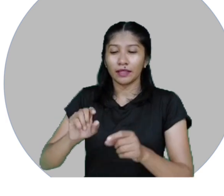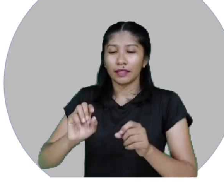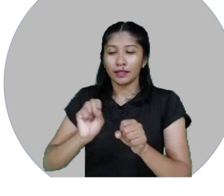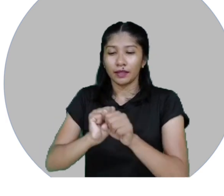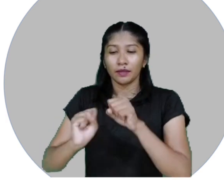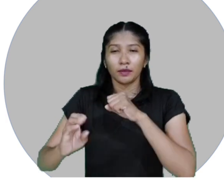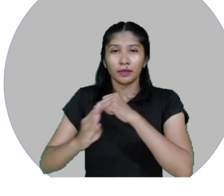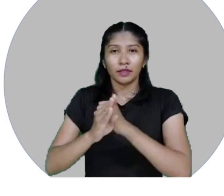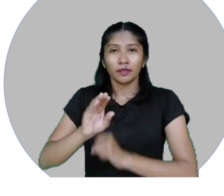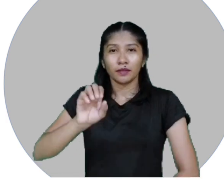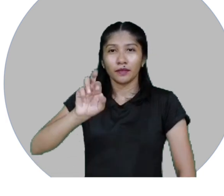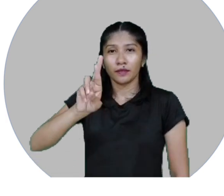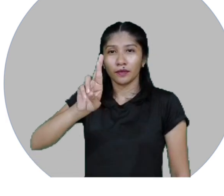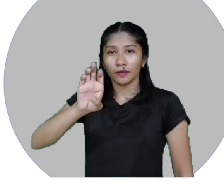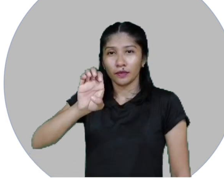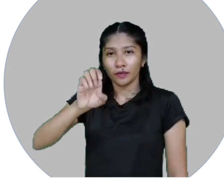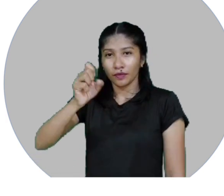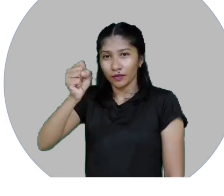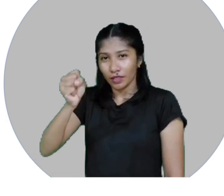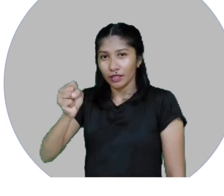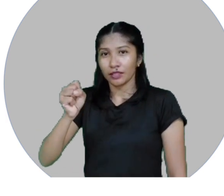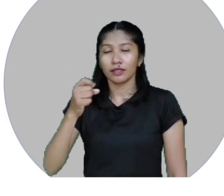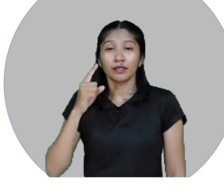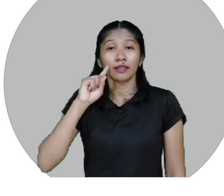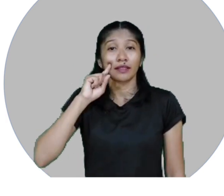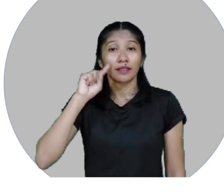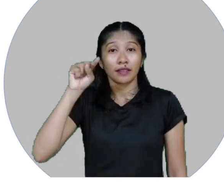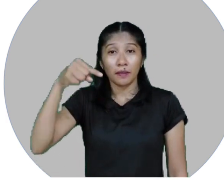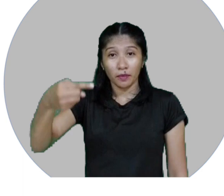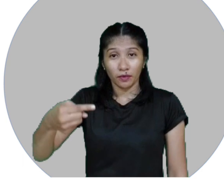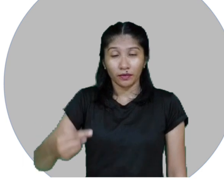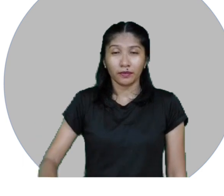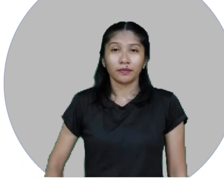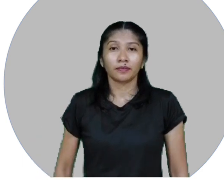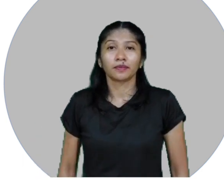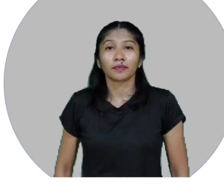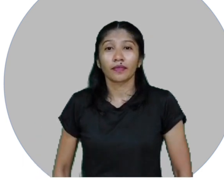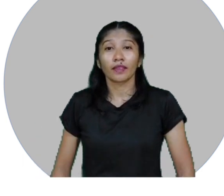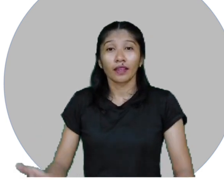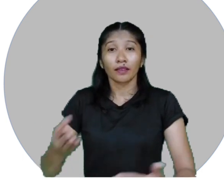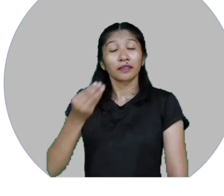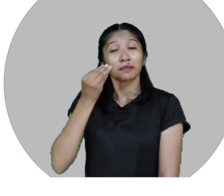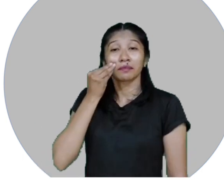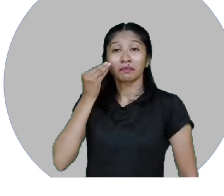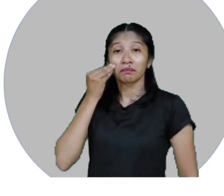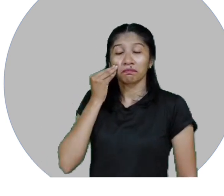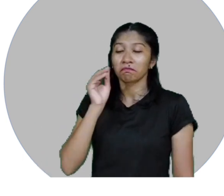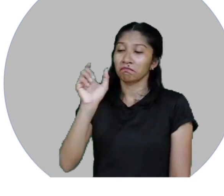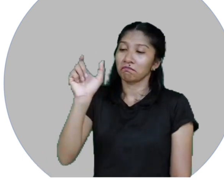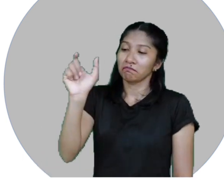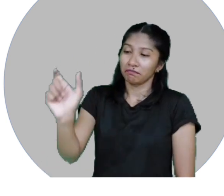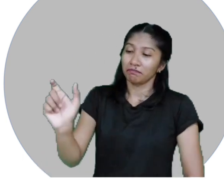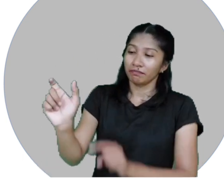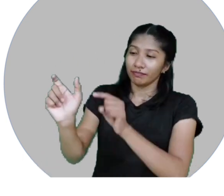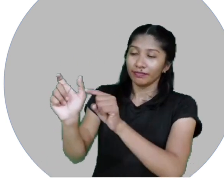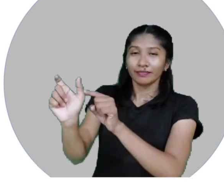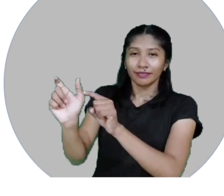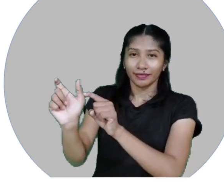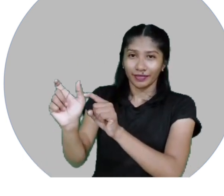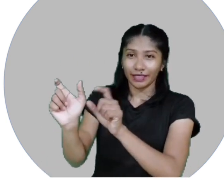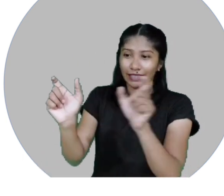como veremos mais adiante. Vamos observar o caso de palavras que possuem dupla